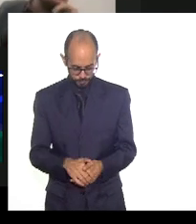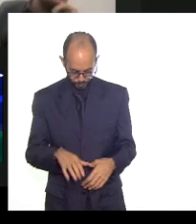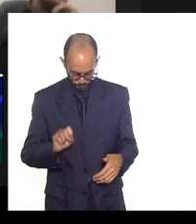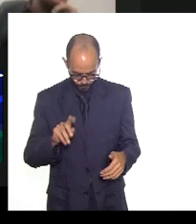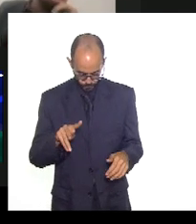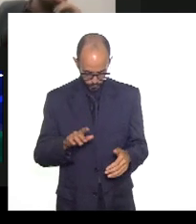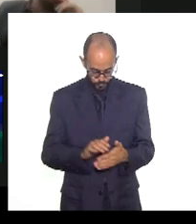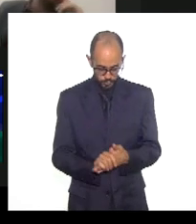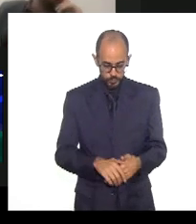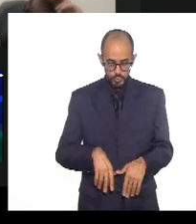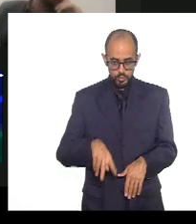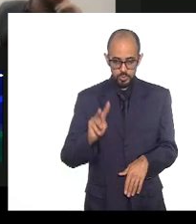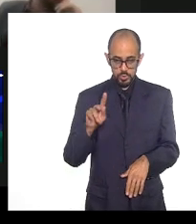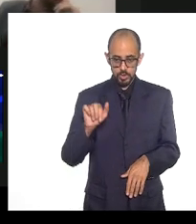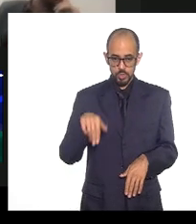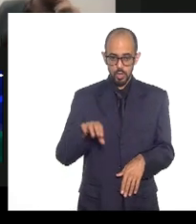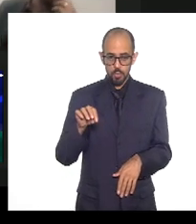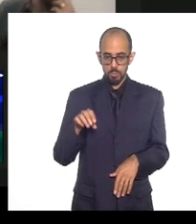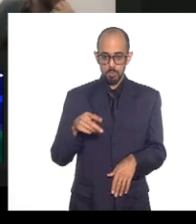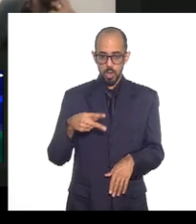Knoploch também quer falar, então vamos lá.